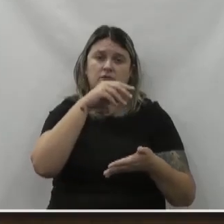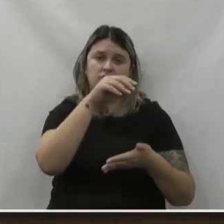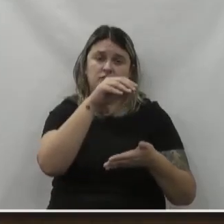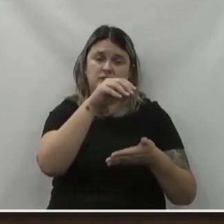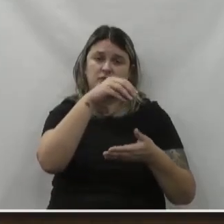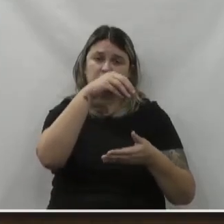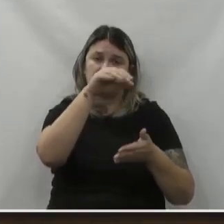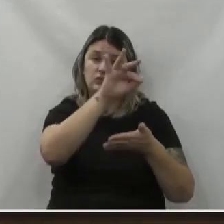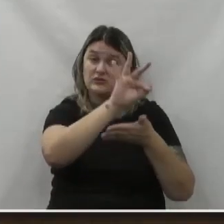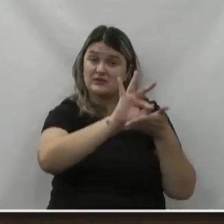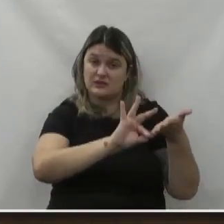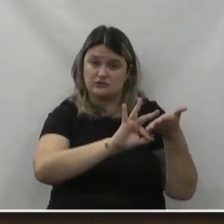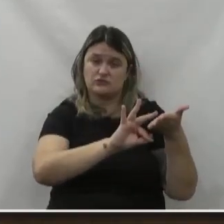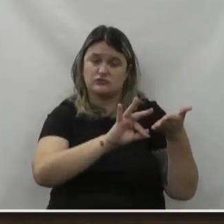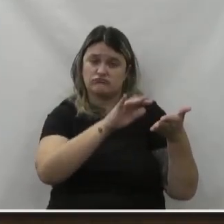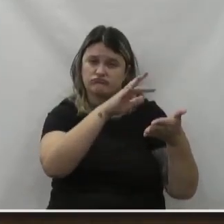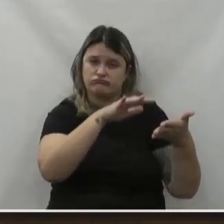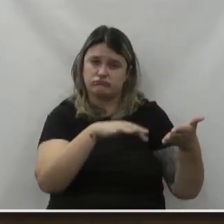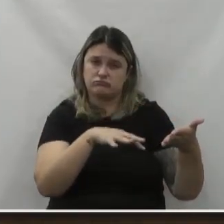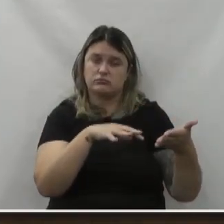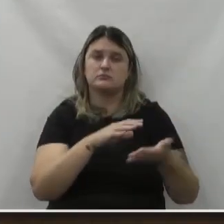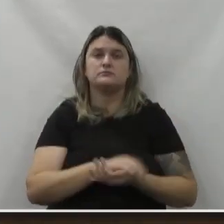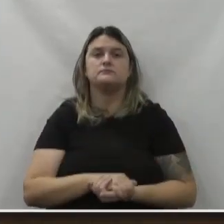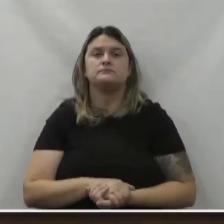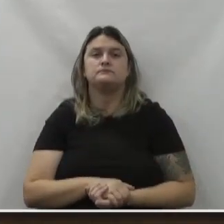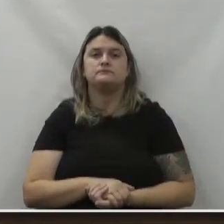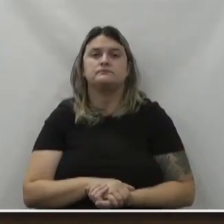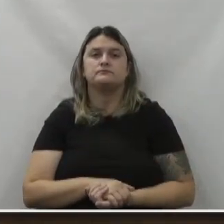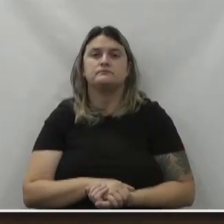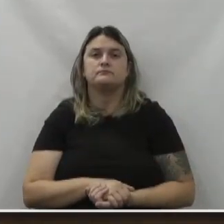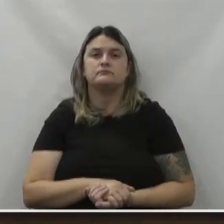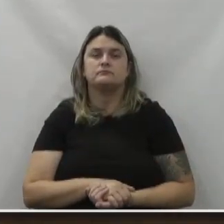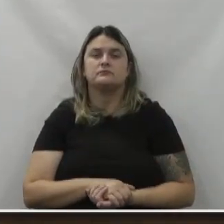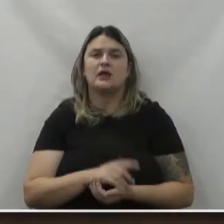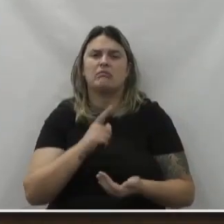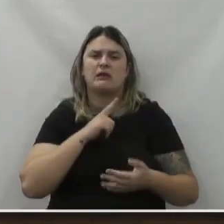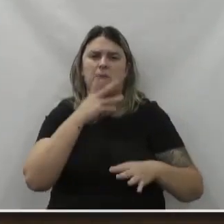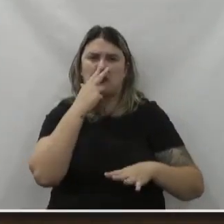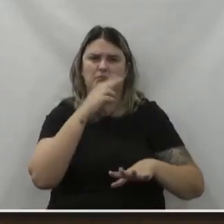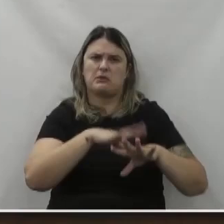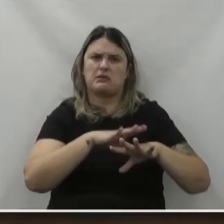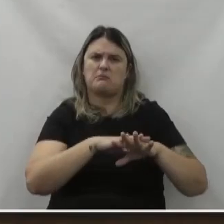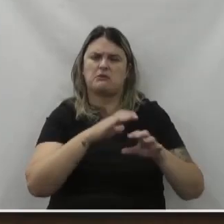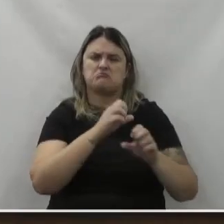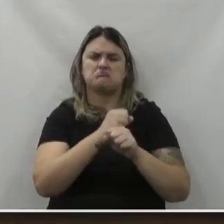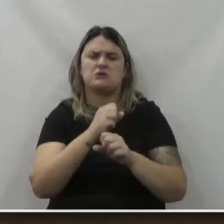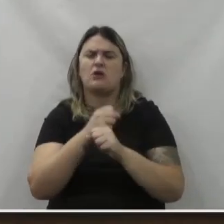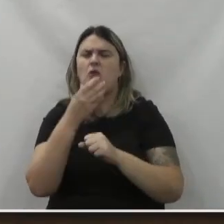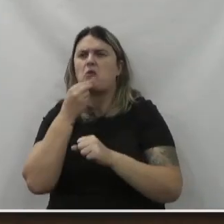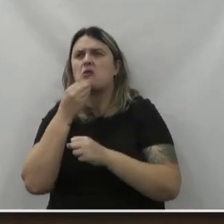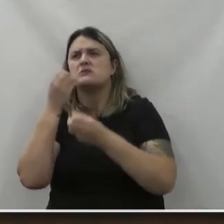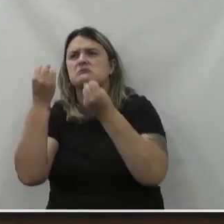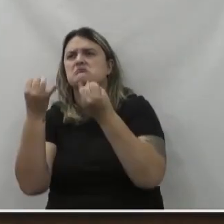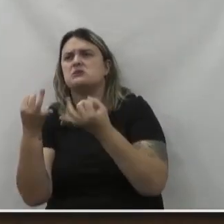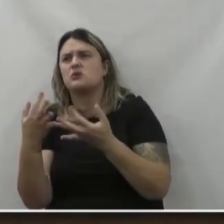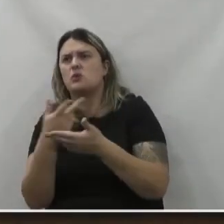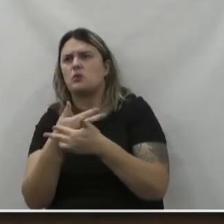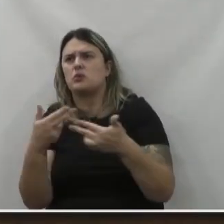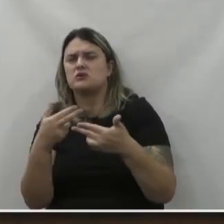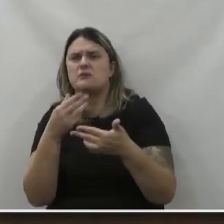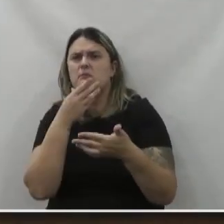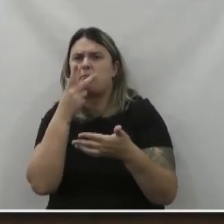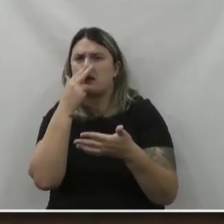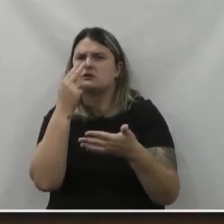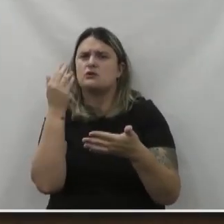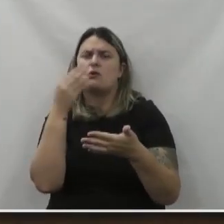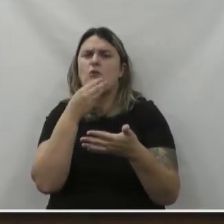esses jabutis aí que sempre acontece. Tem uma fórmula lá, aquele dia que ele explicou uma coisa que ele não sabia